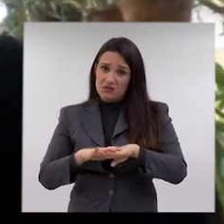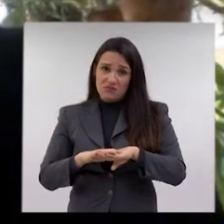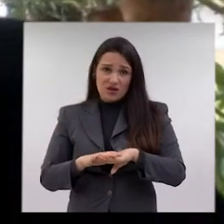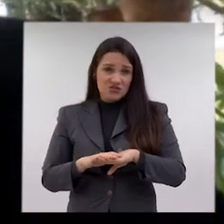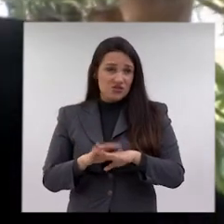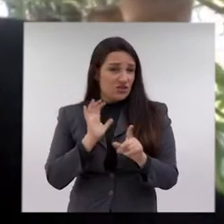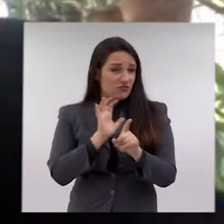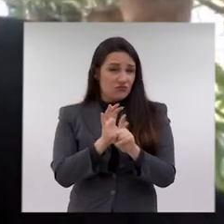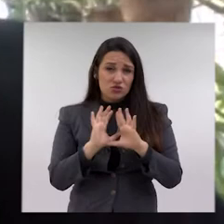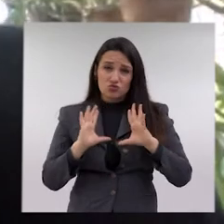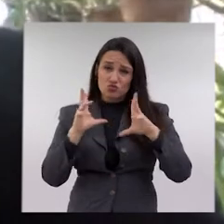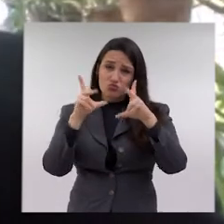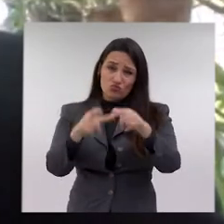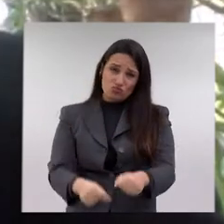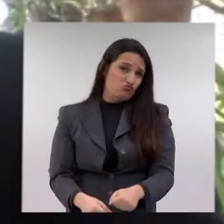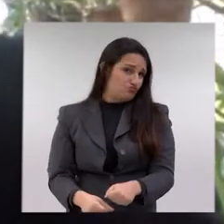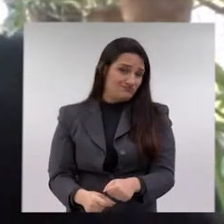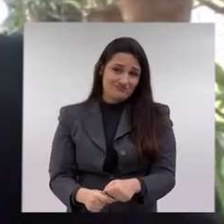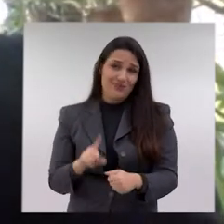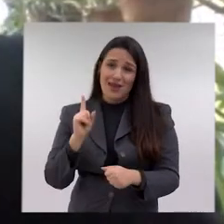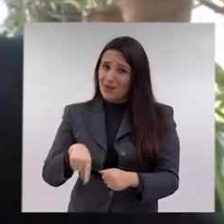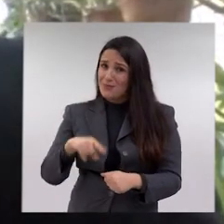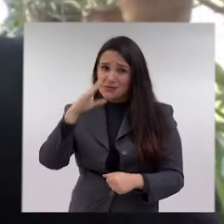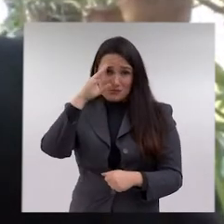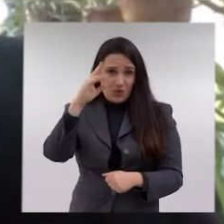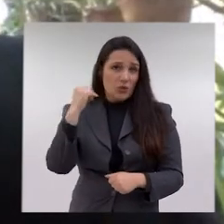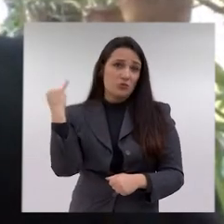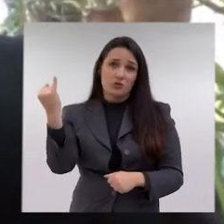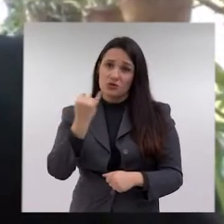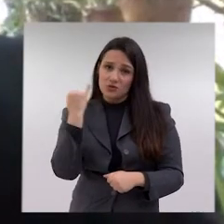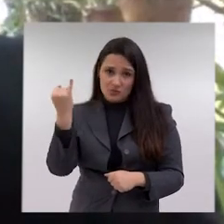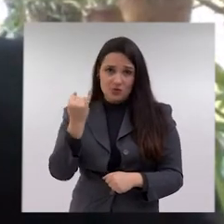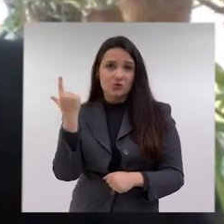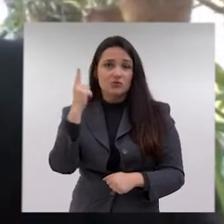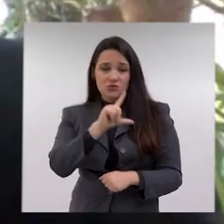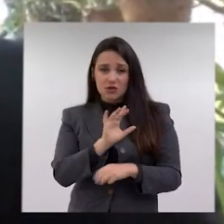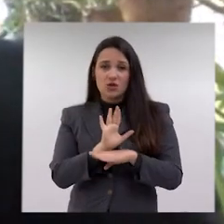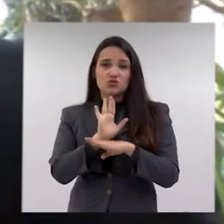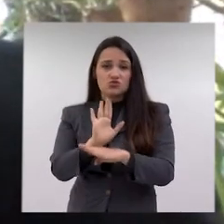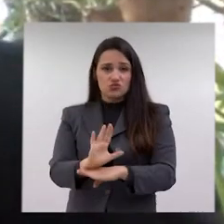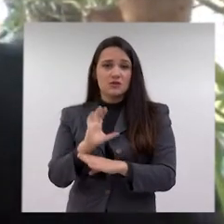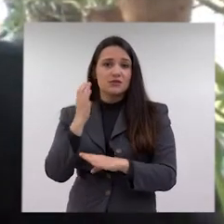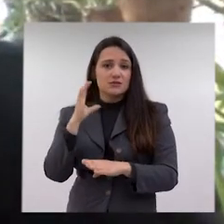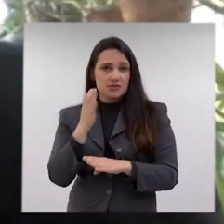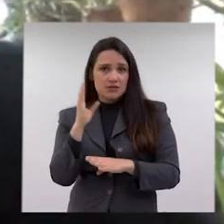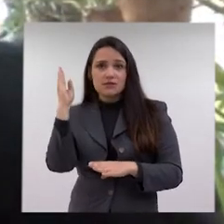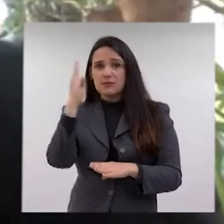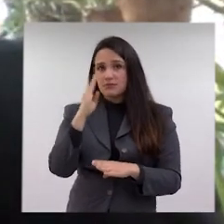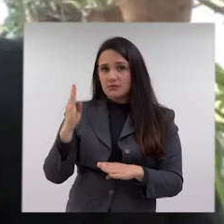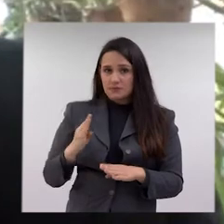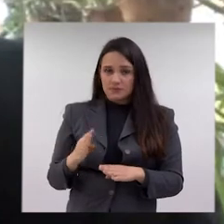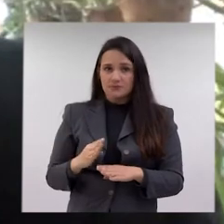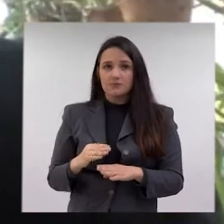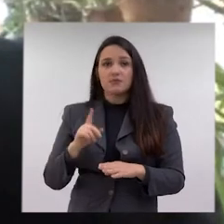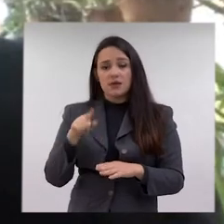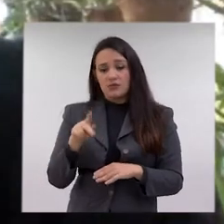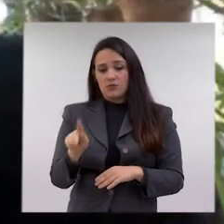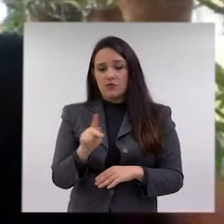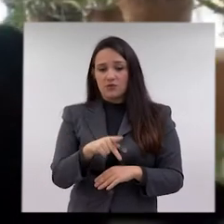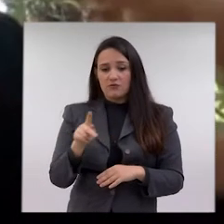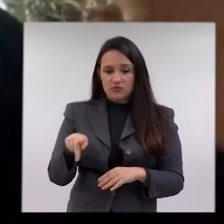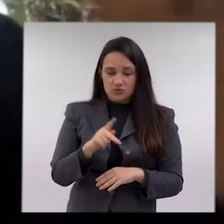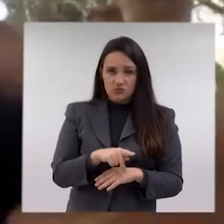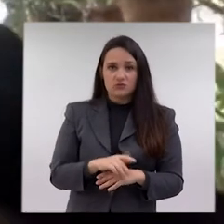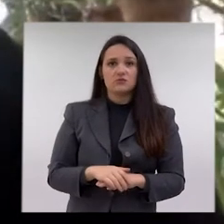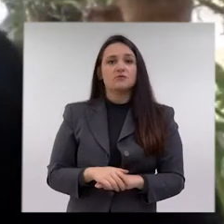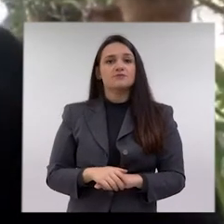em todas as áreas do conhecimento, é fundamental para poder estruturar aí as grandes ciências brasileiras. E o professor Eronides,